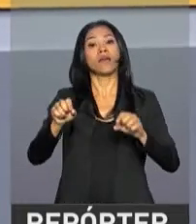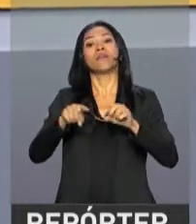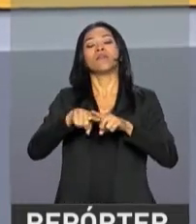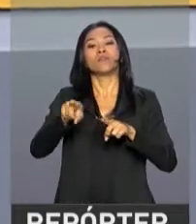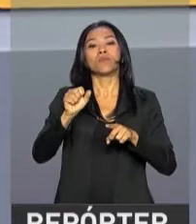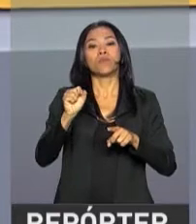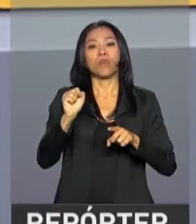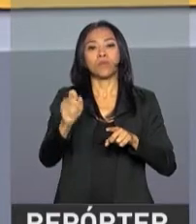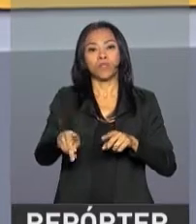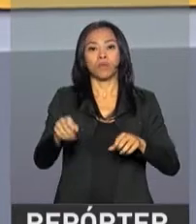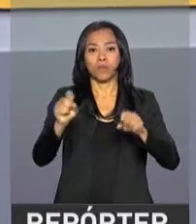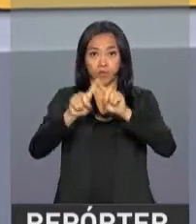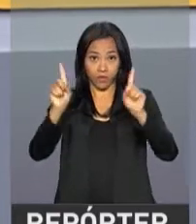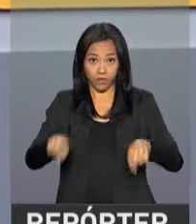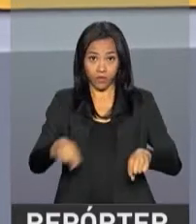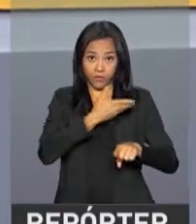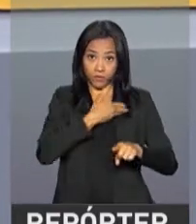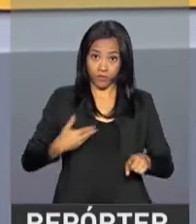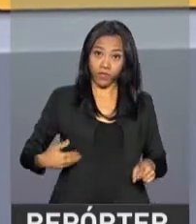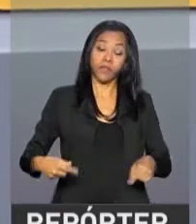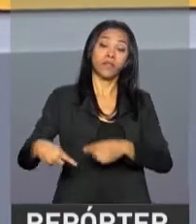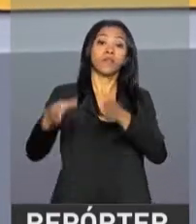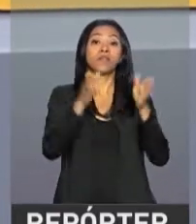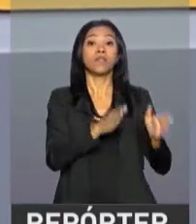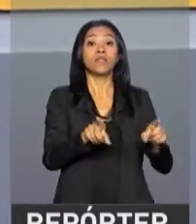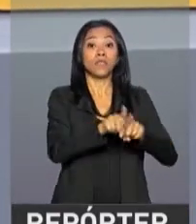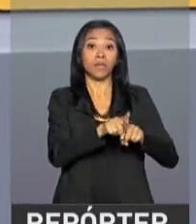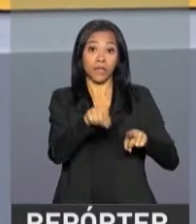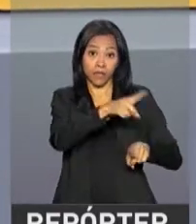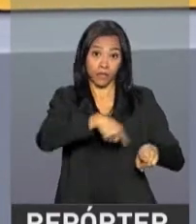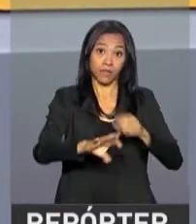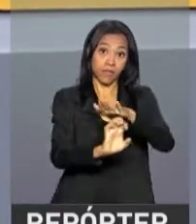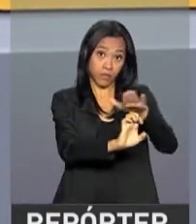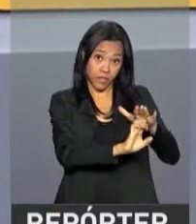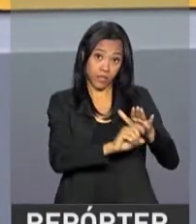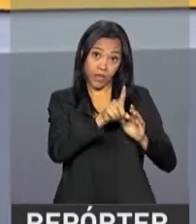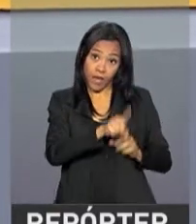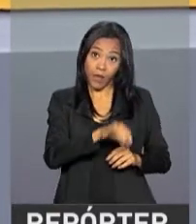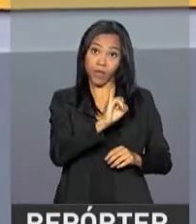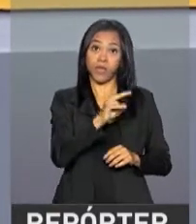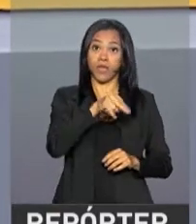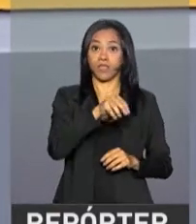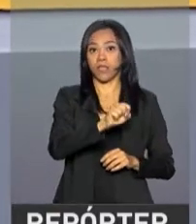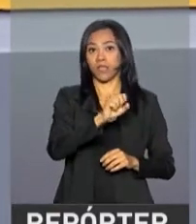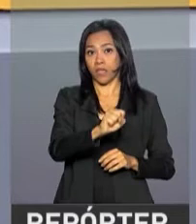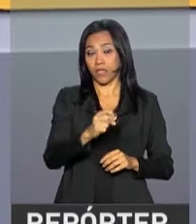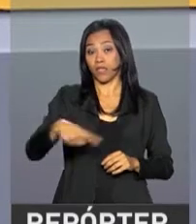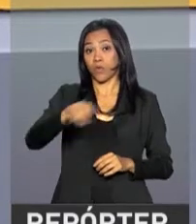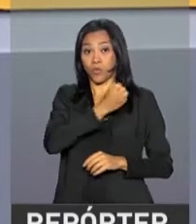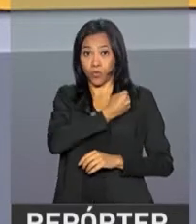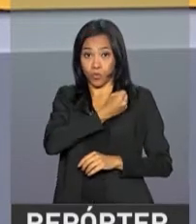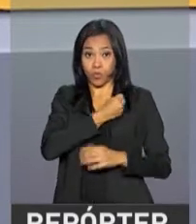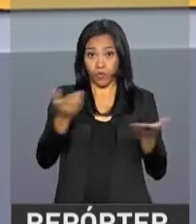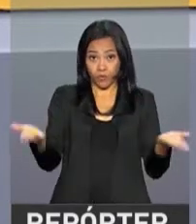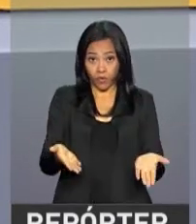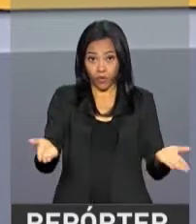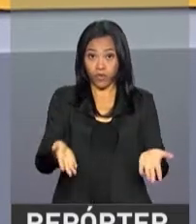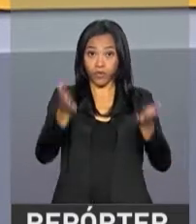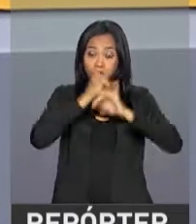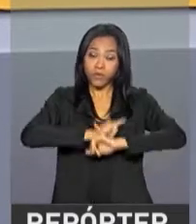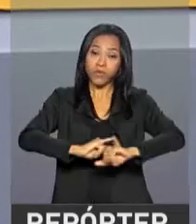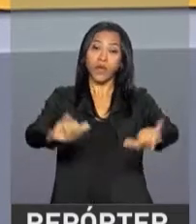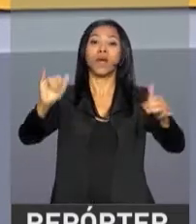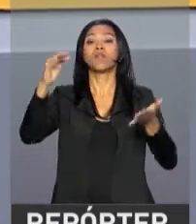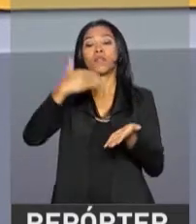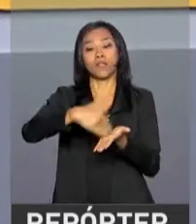da união e dos trabalhadores do setor privado o inss o número foi de o número foi divulgado hoje pela secretaria de